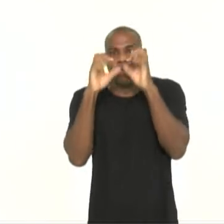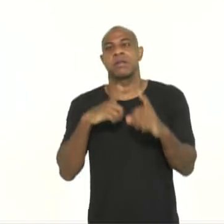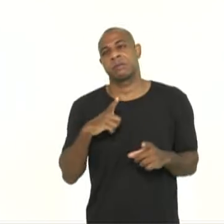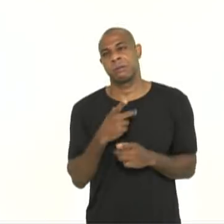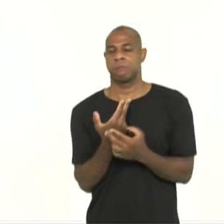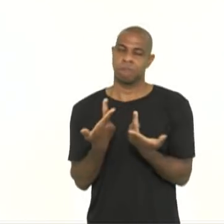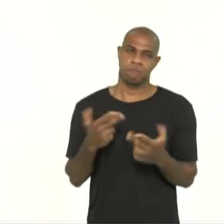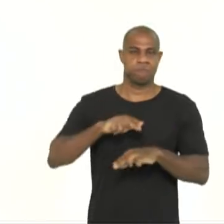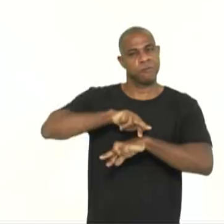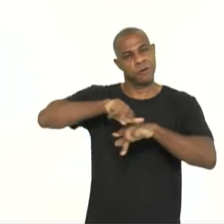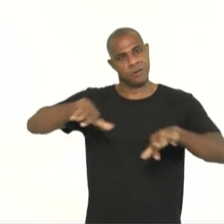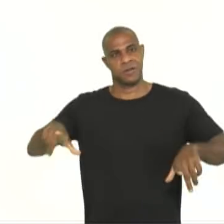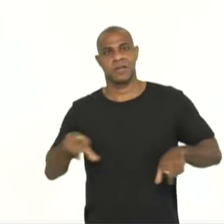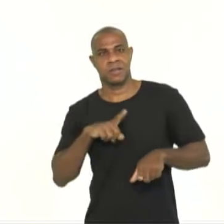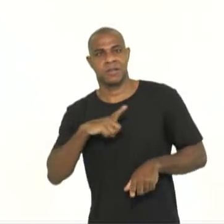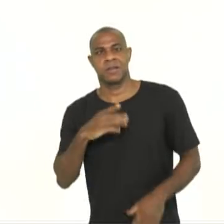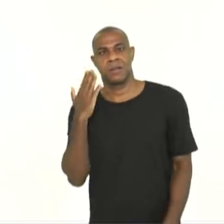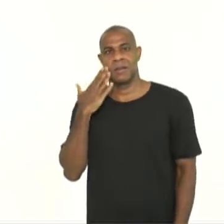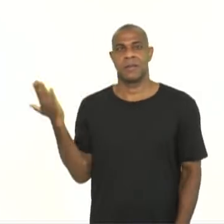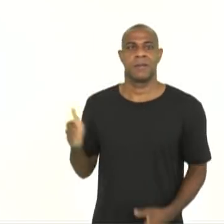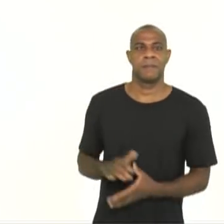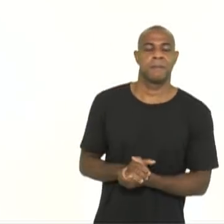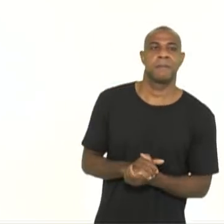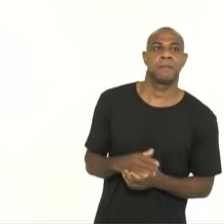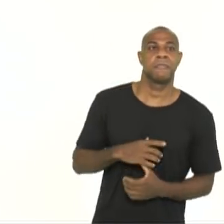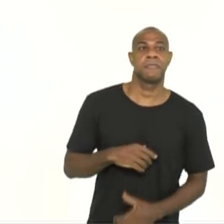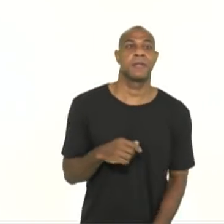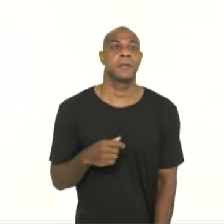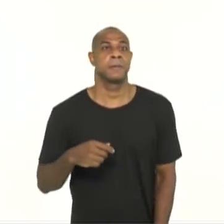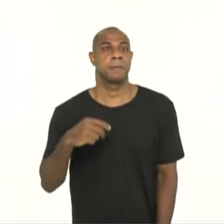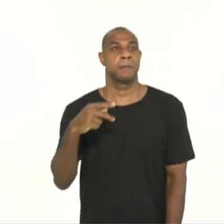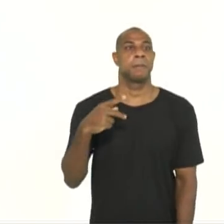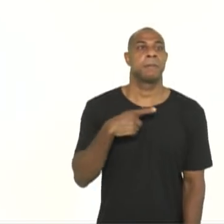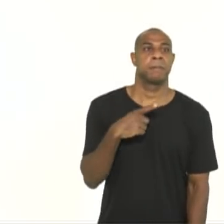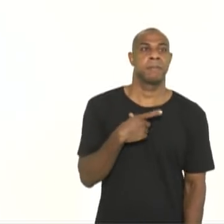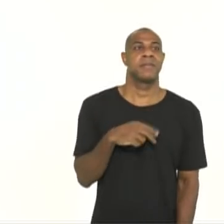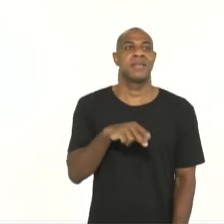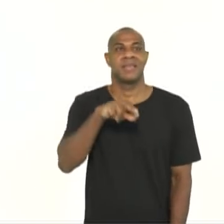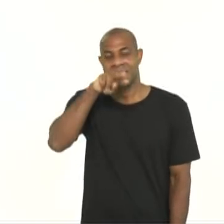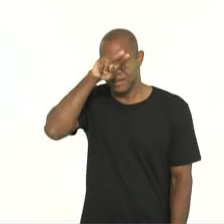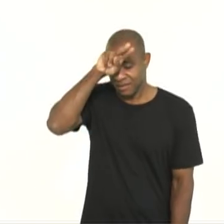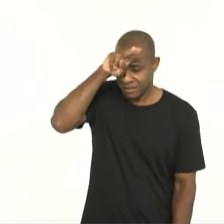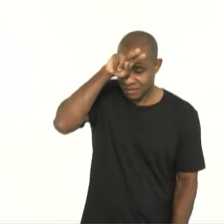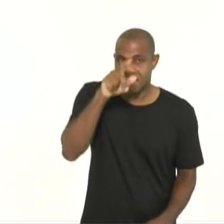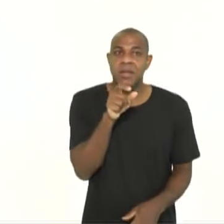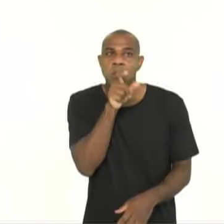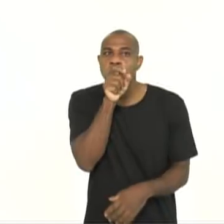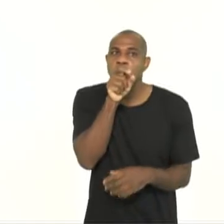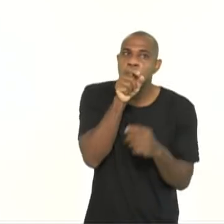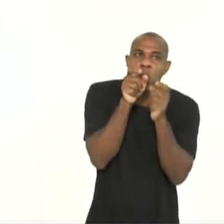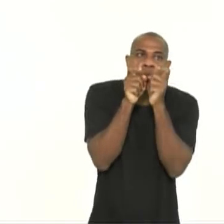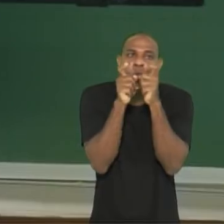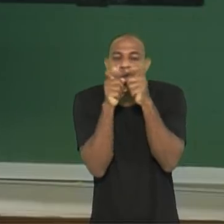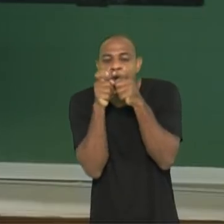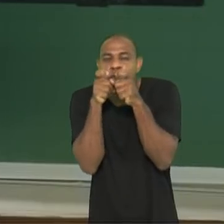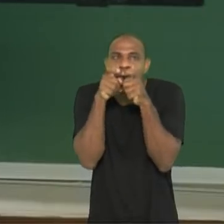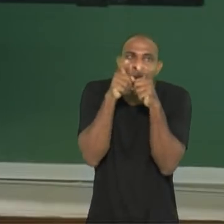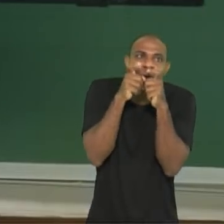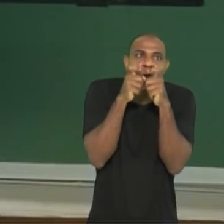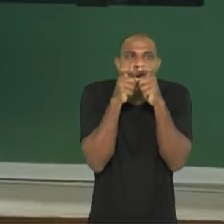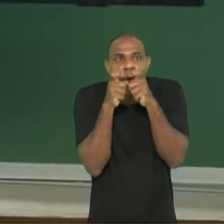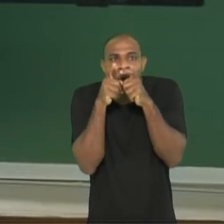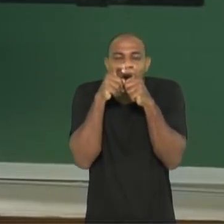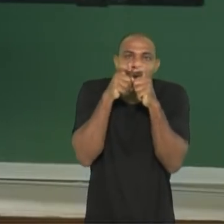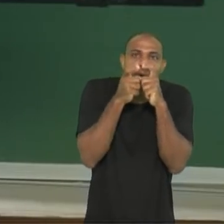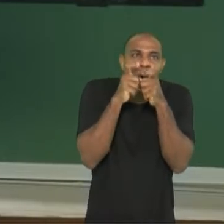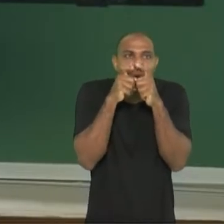à alimentação, que a gente vai chamar de peças bucais. Então, a gente tem a formiga aqui, ó, para mostrar para vocês o apêndice bucal dela e o